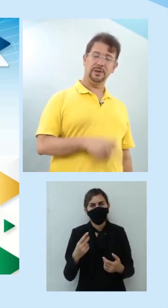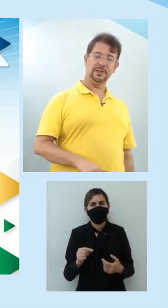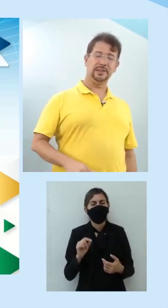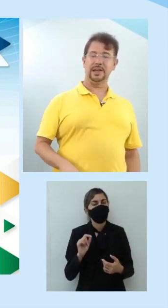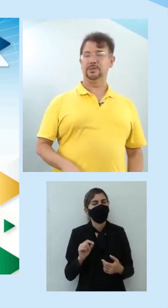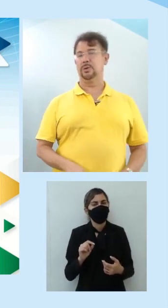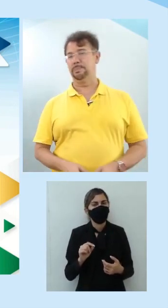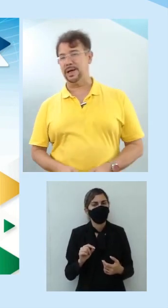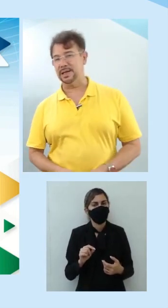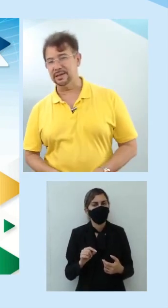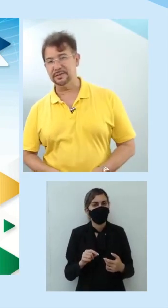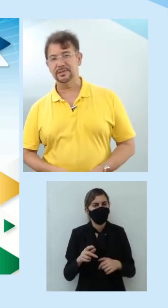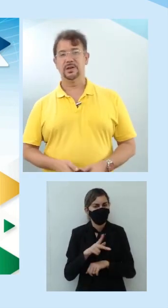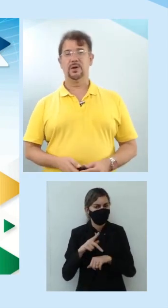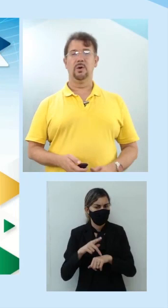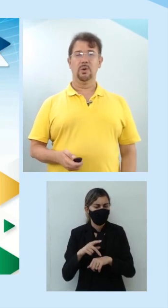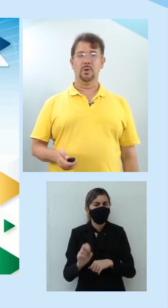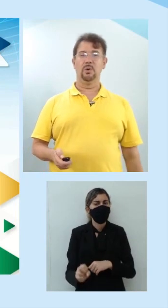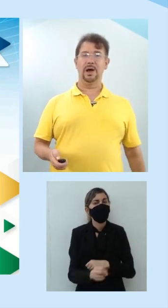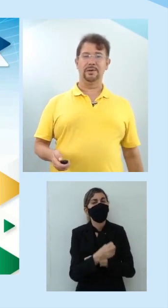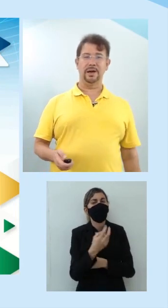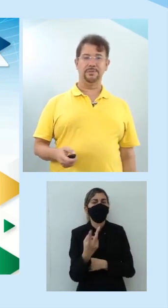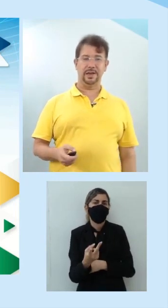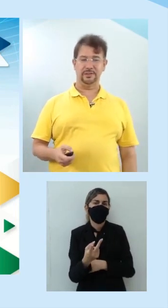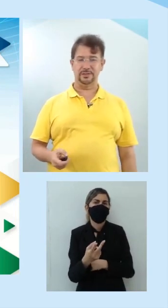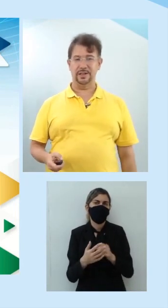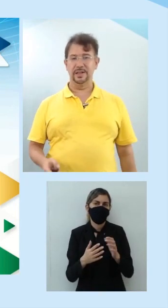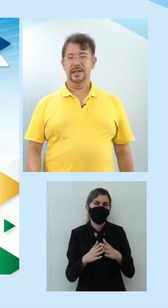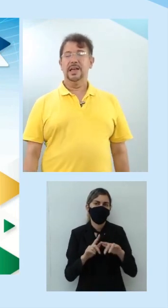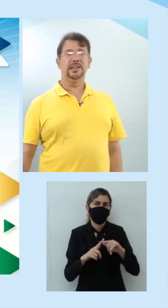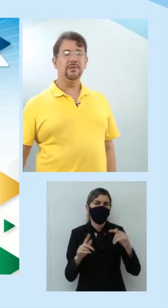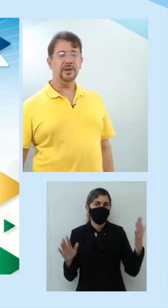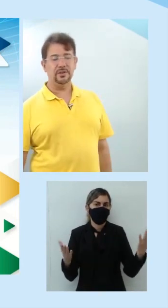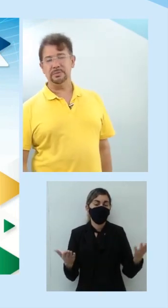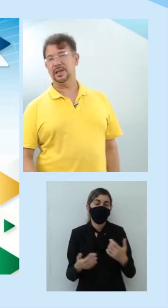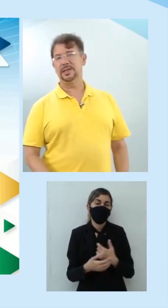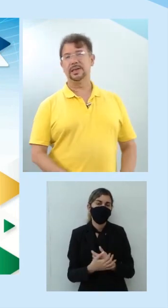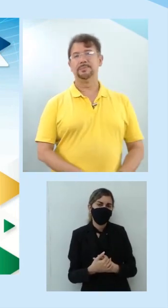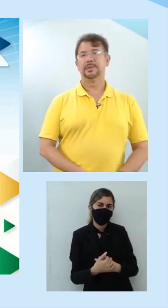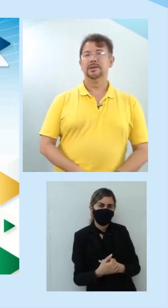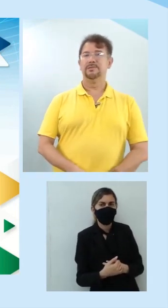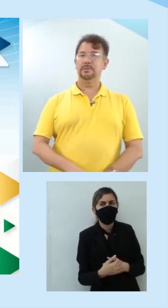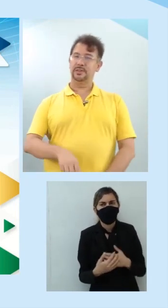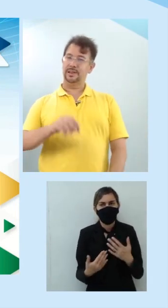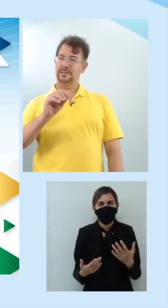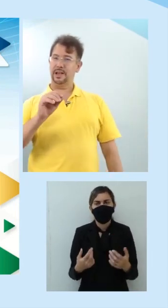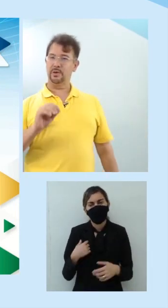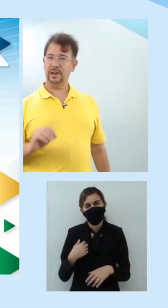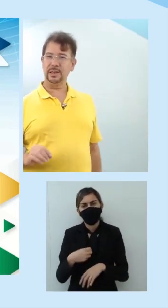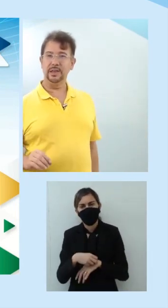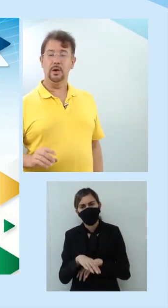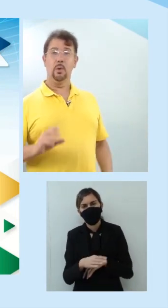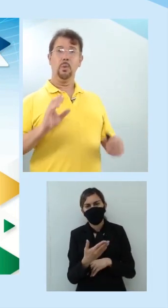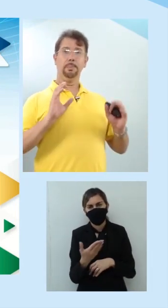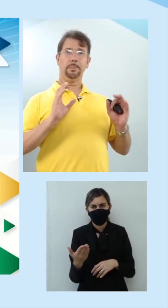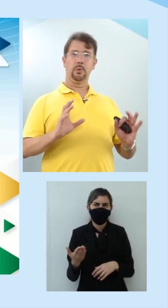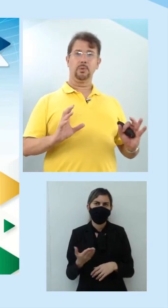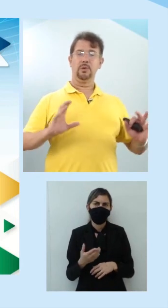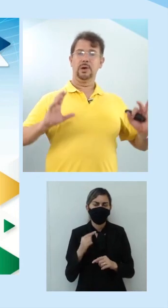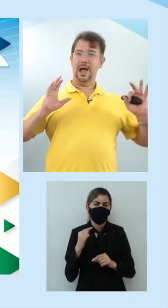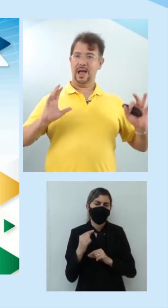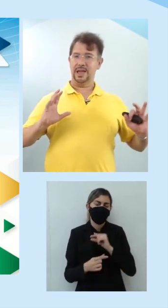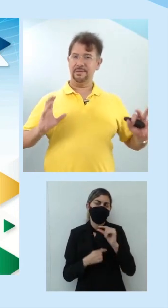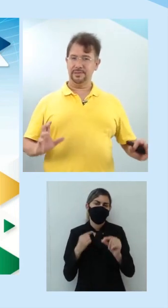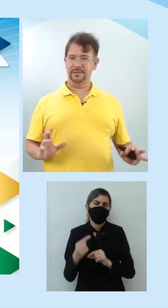sofreu o atentado? O país ou a festa? Então vejamos aqui. Vamos trazer agora aqui um